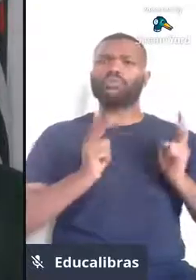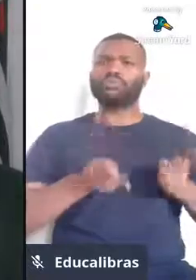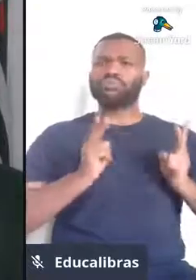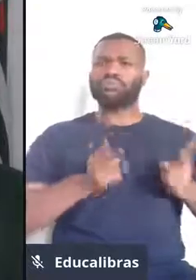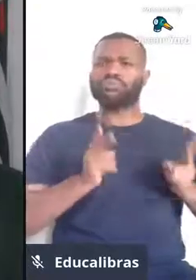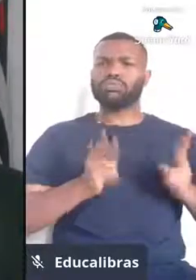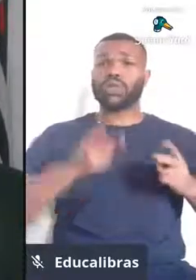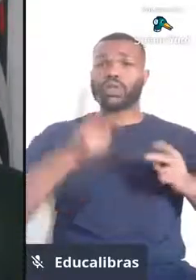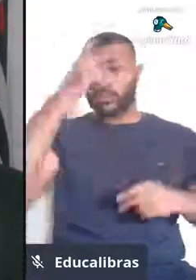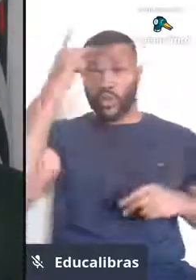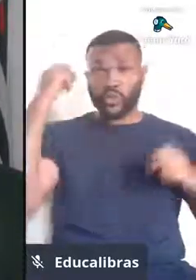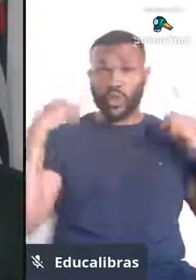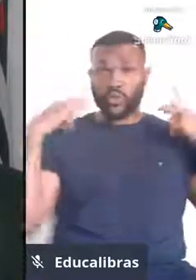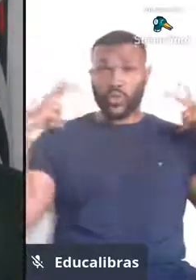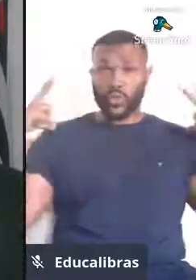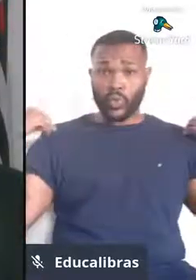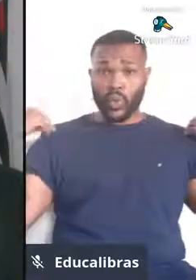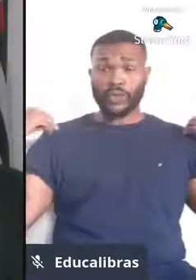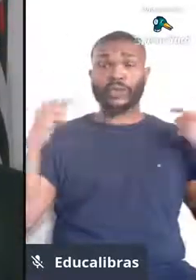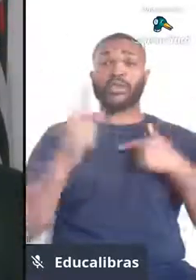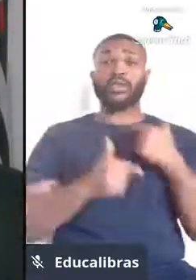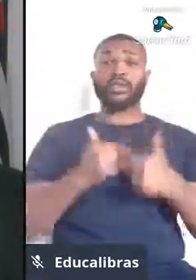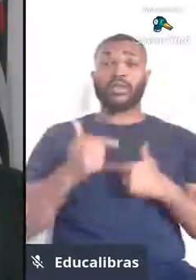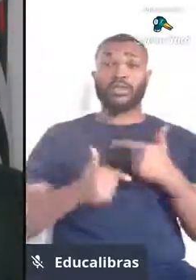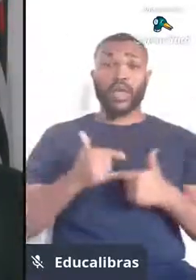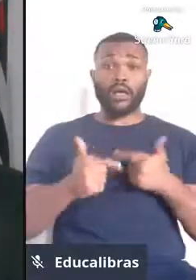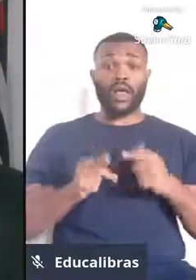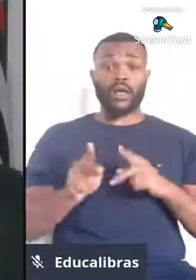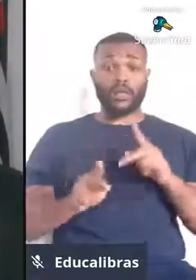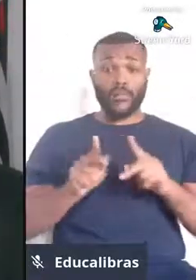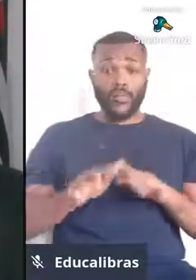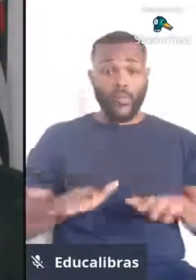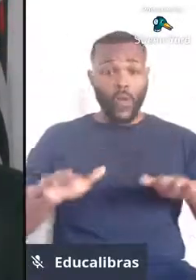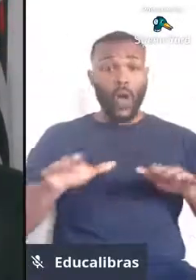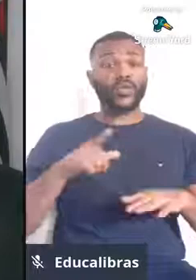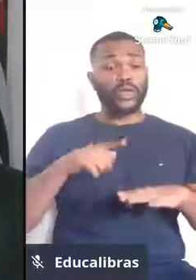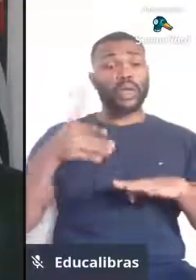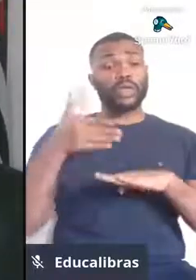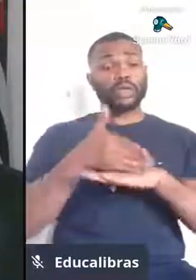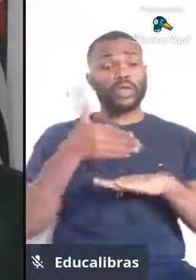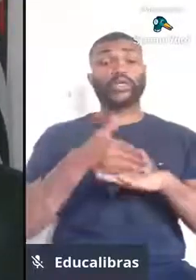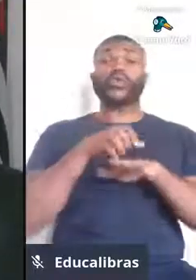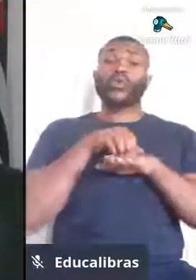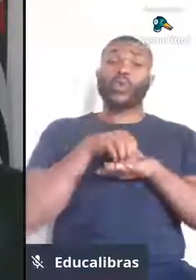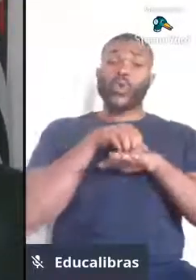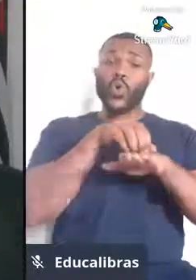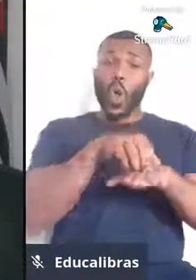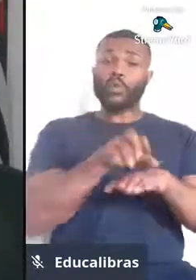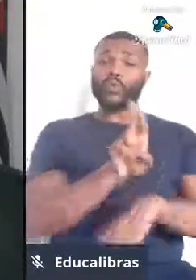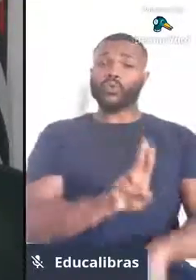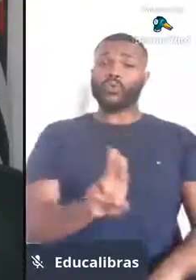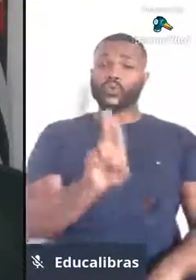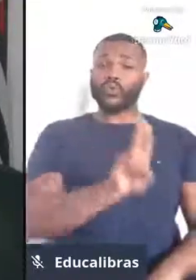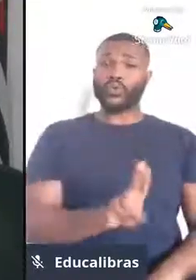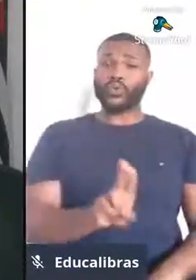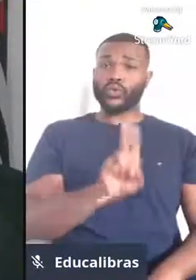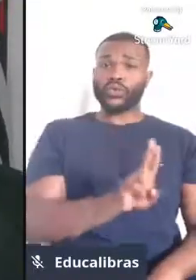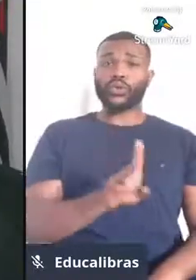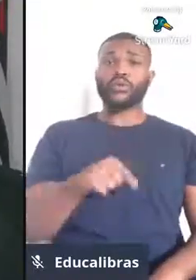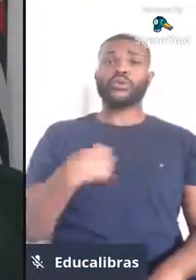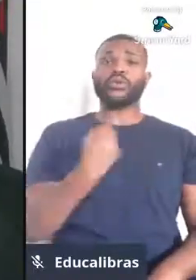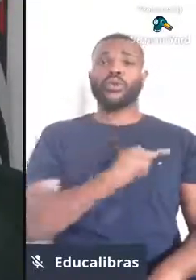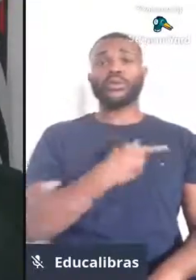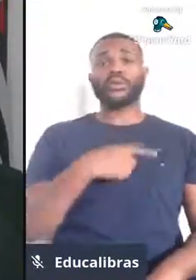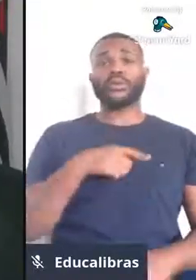motoristas estão na linha de frente, para que a população tenha acesso ao transporte público, né? A gente tem na Secretaria